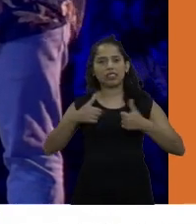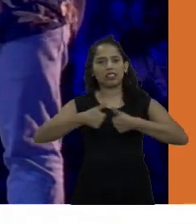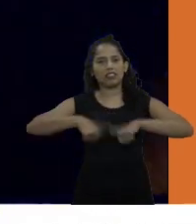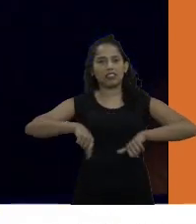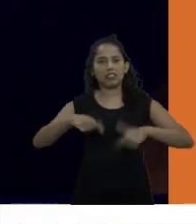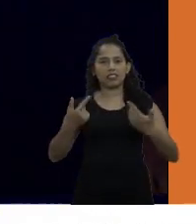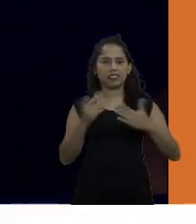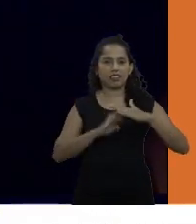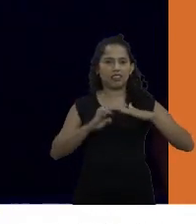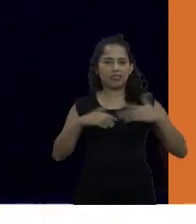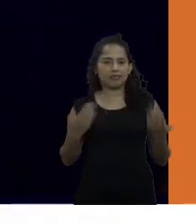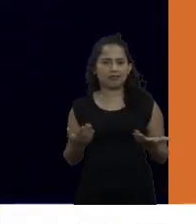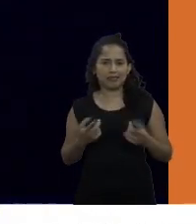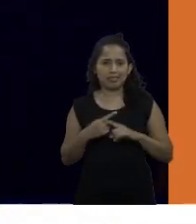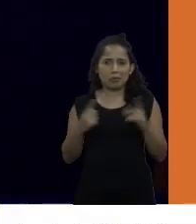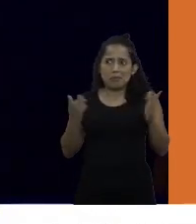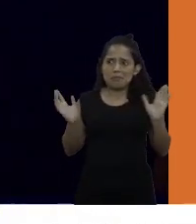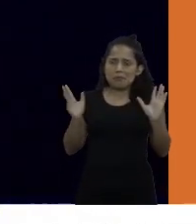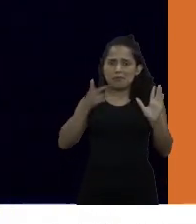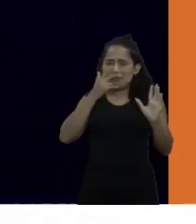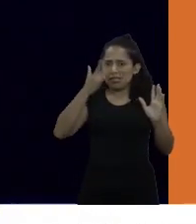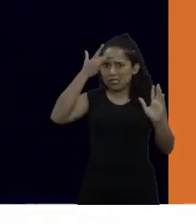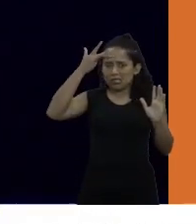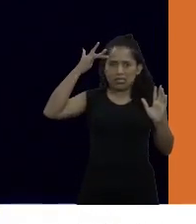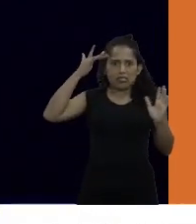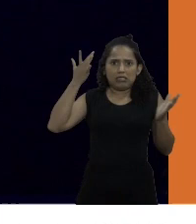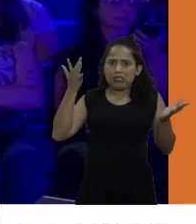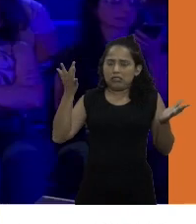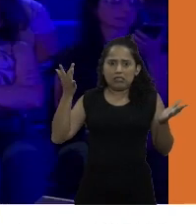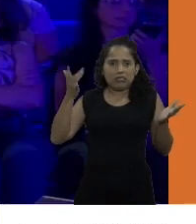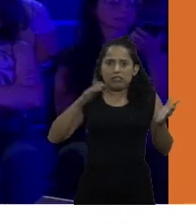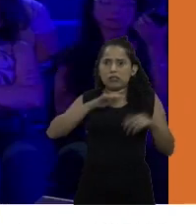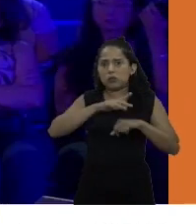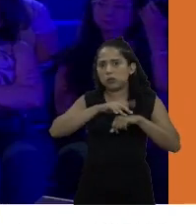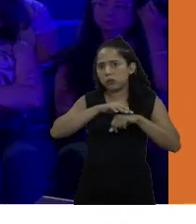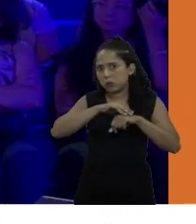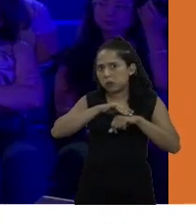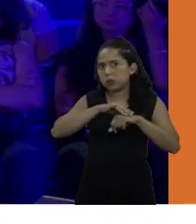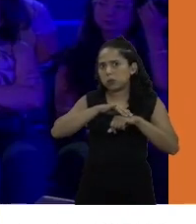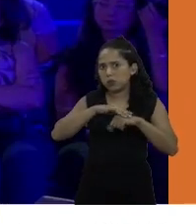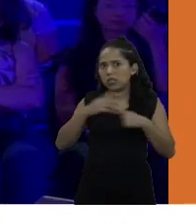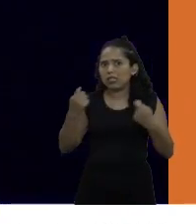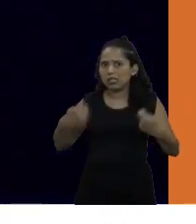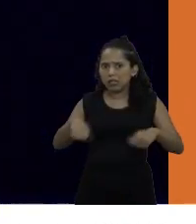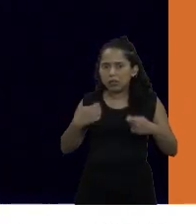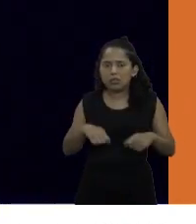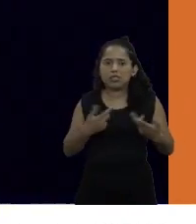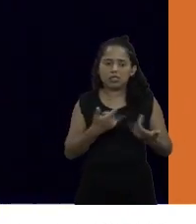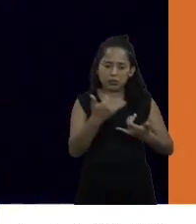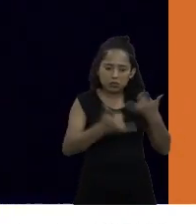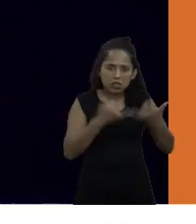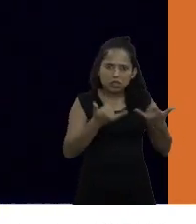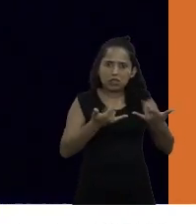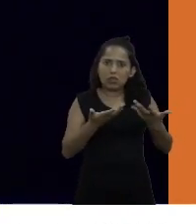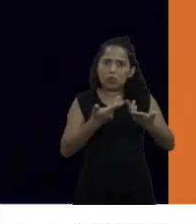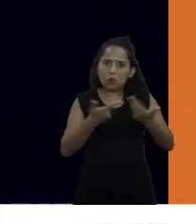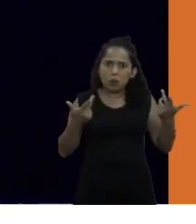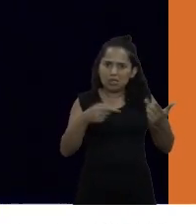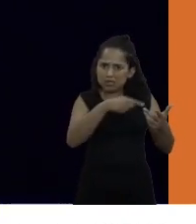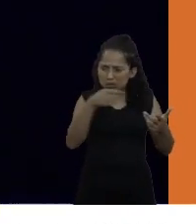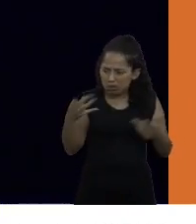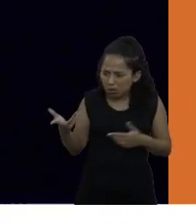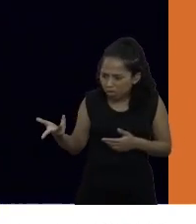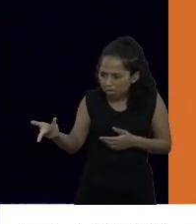todo mundo adoecendo mentalmente. O ponto é esse, tem que ter piscina de bolinha, tem que ter escorrega. Isso não está